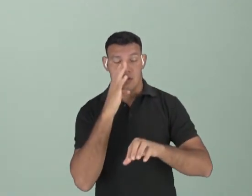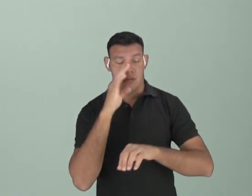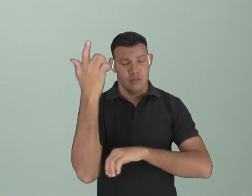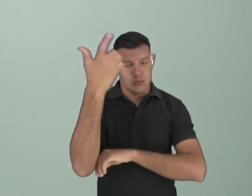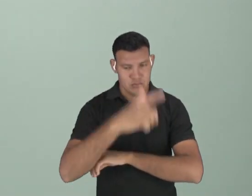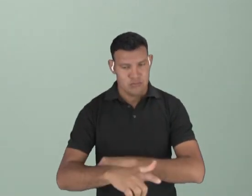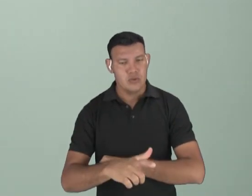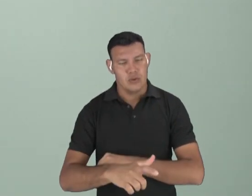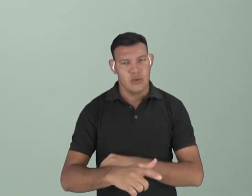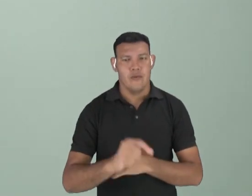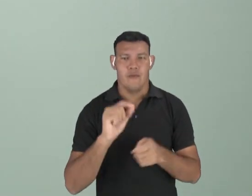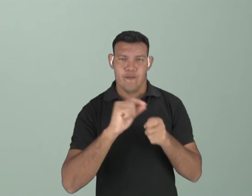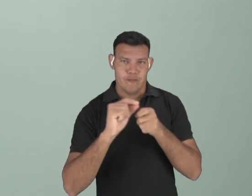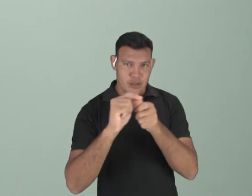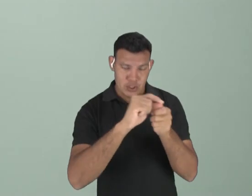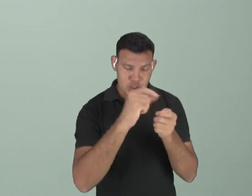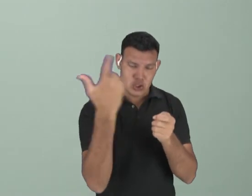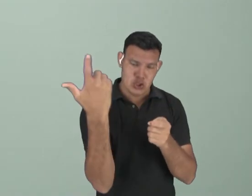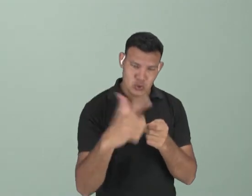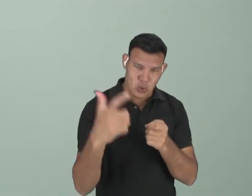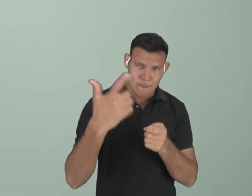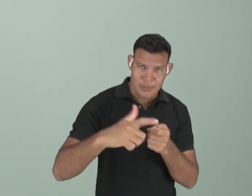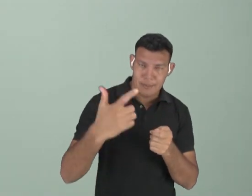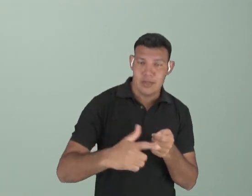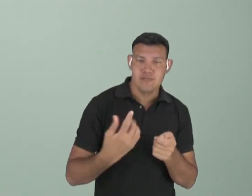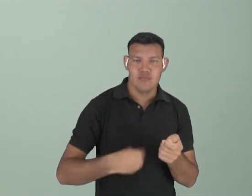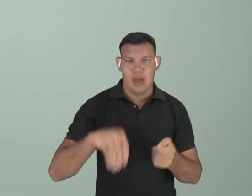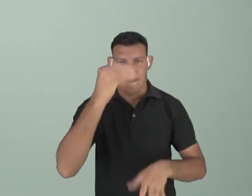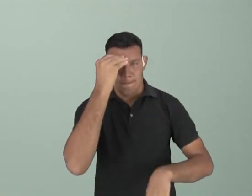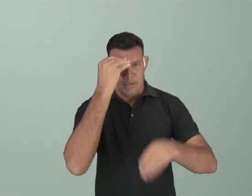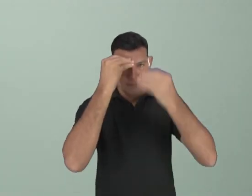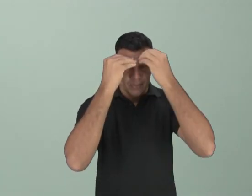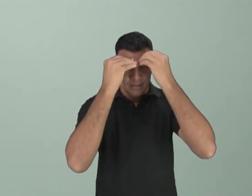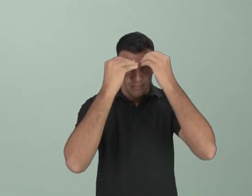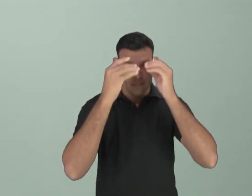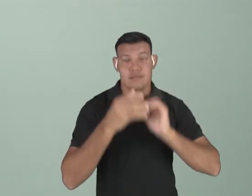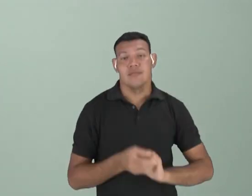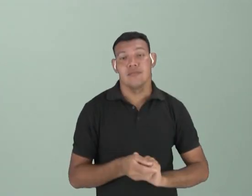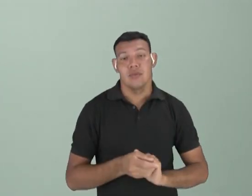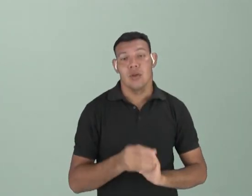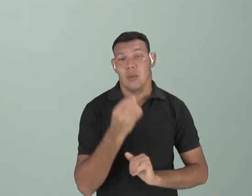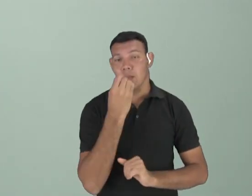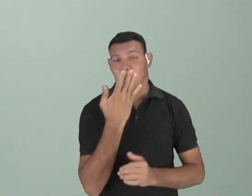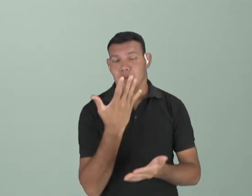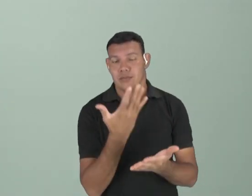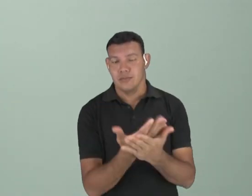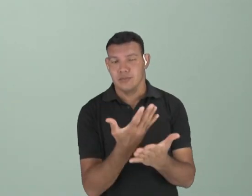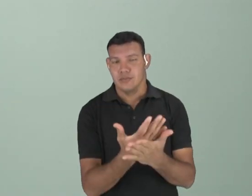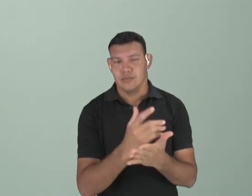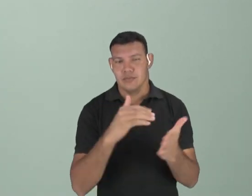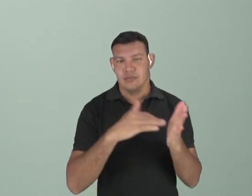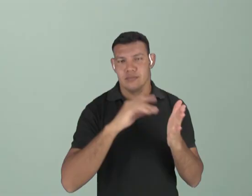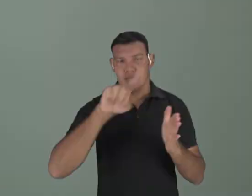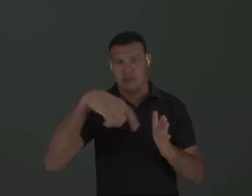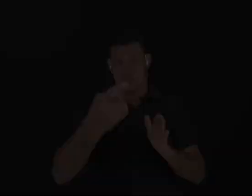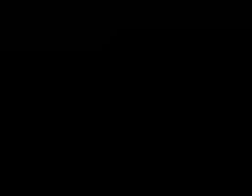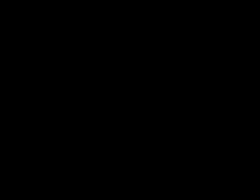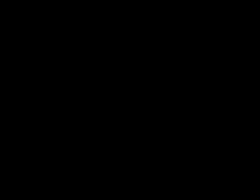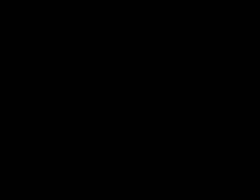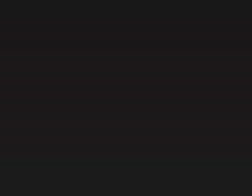secretaria assistir a sala novamente refaça as questões para você fique sabendo conteúdo Bons estudos e até a